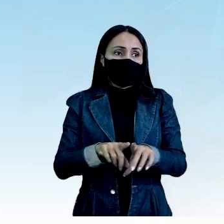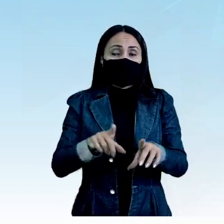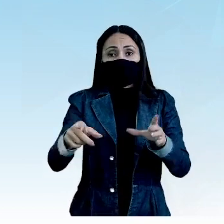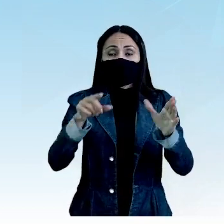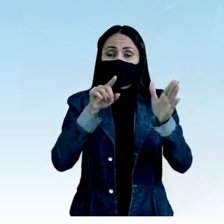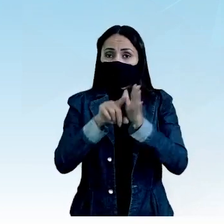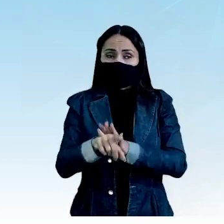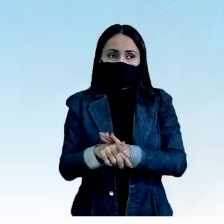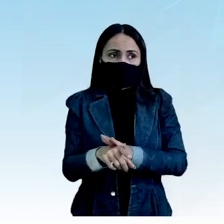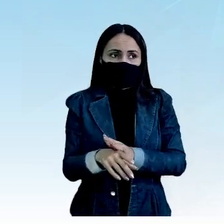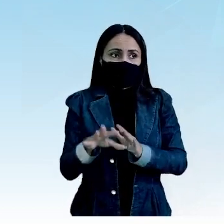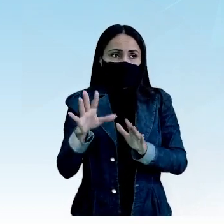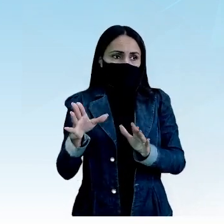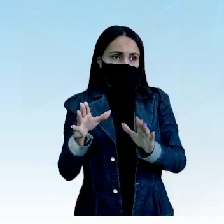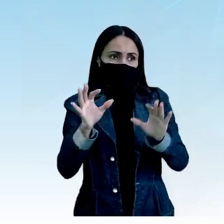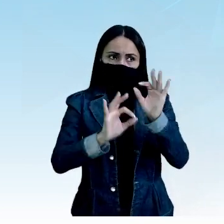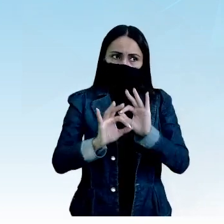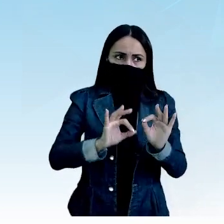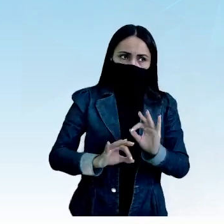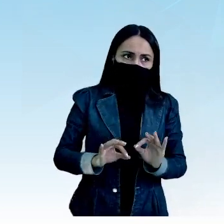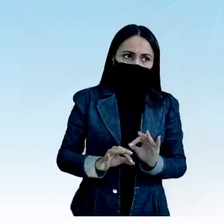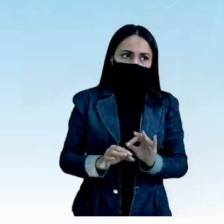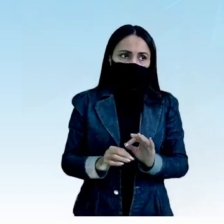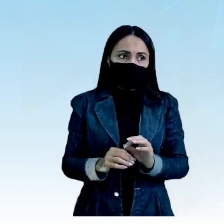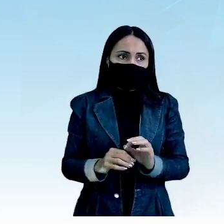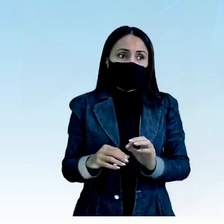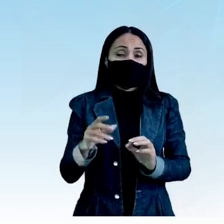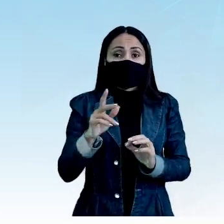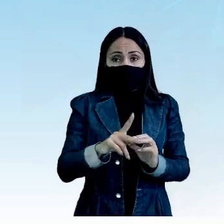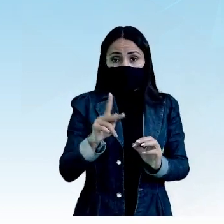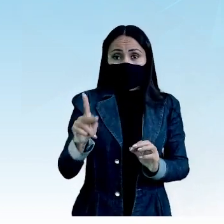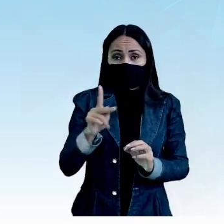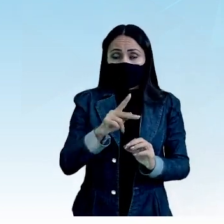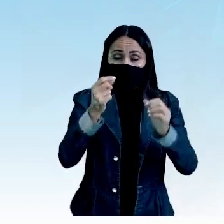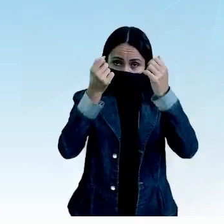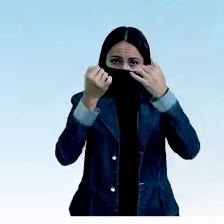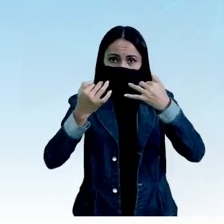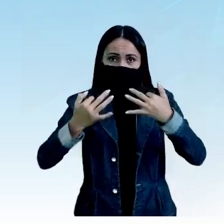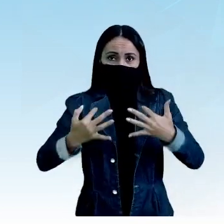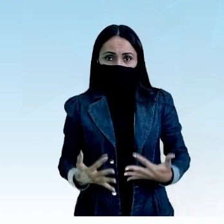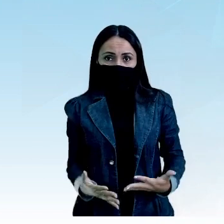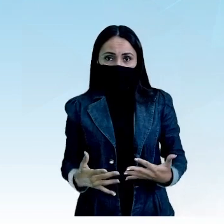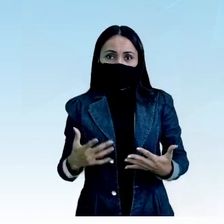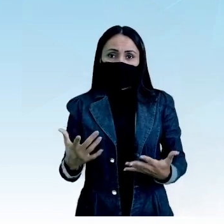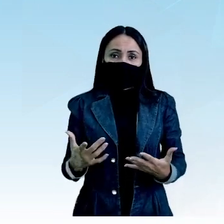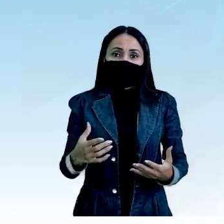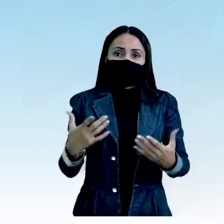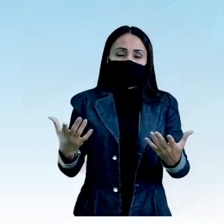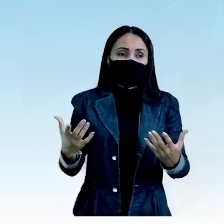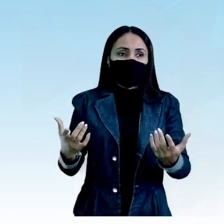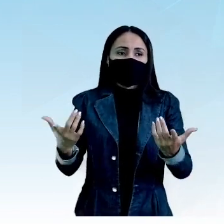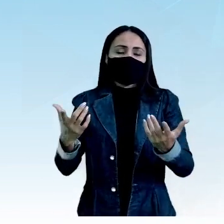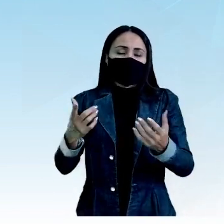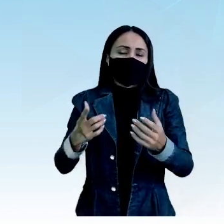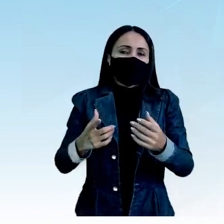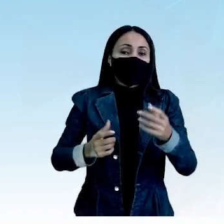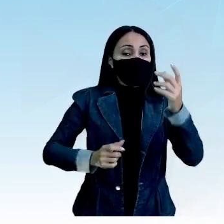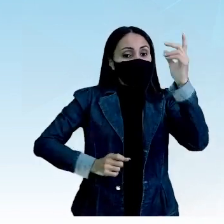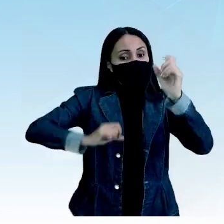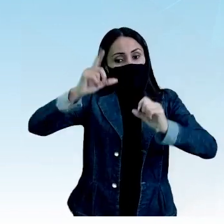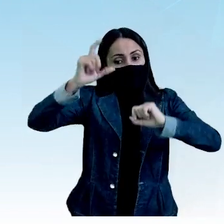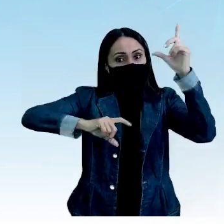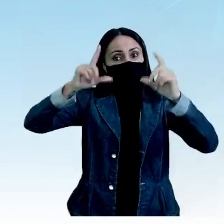foi programada e veja só que o professor acabou descrevendo a saída dele. Fogos, né? Ele